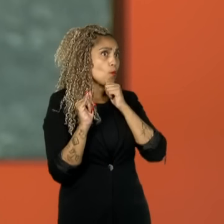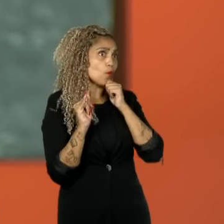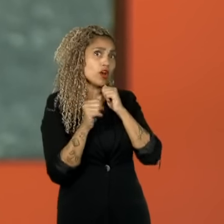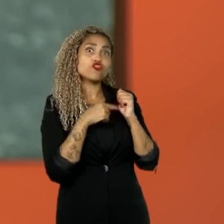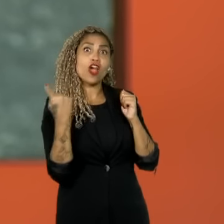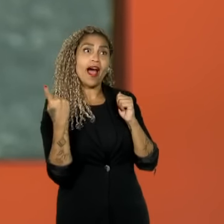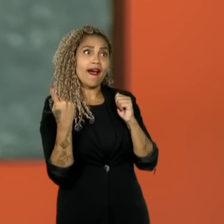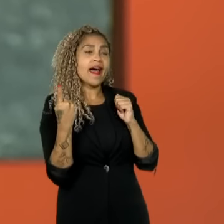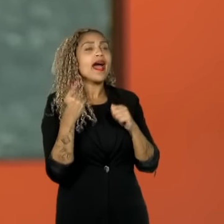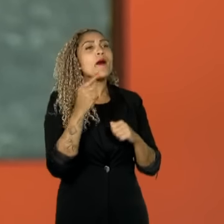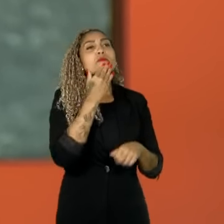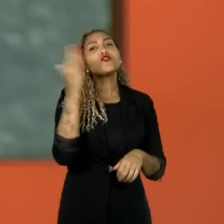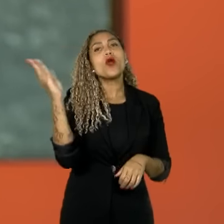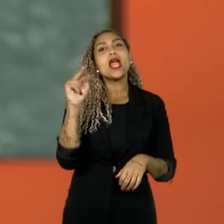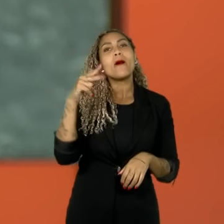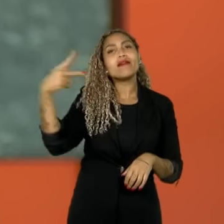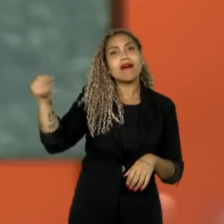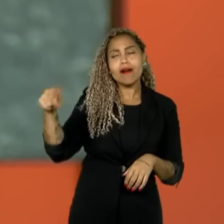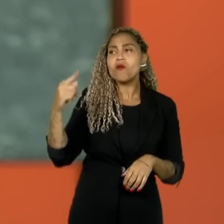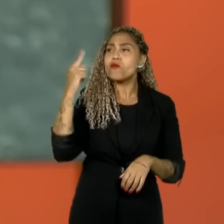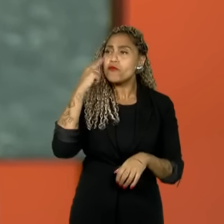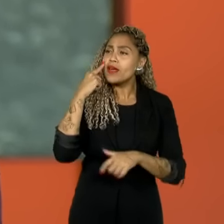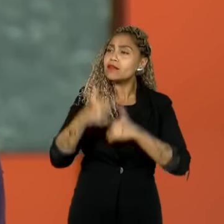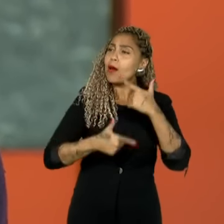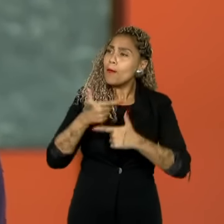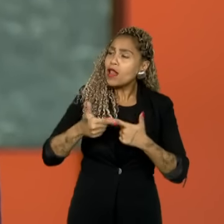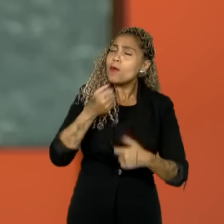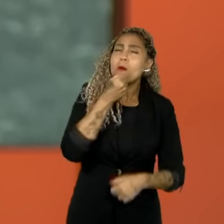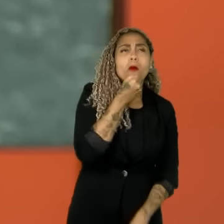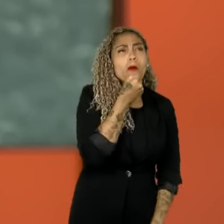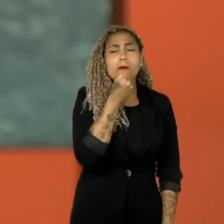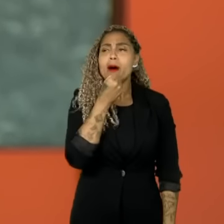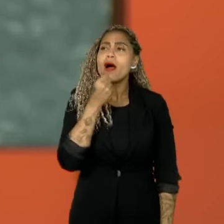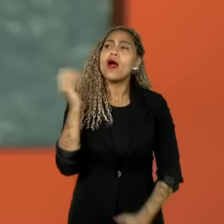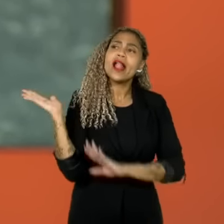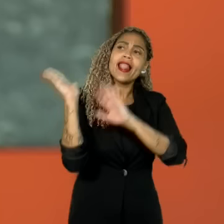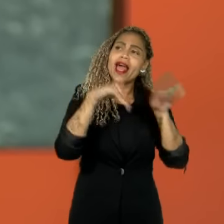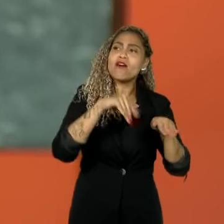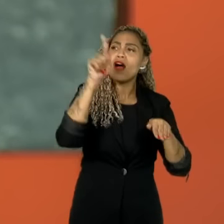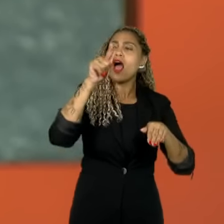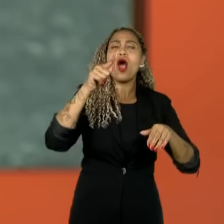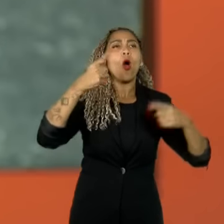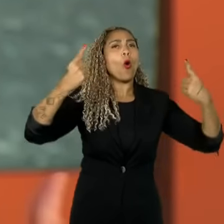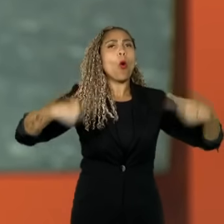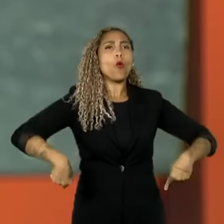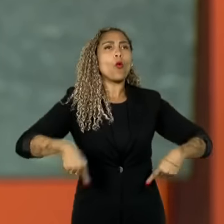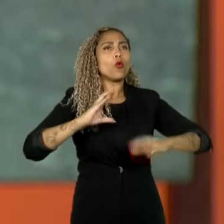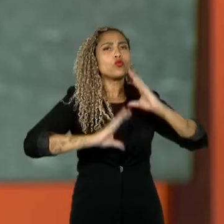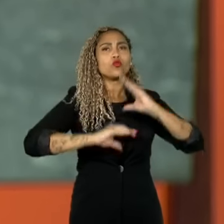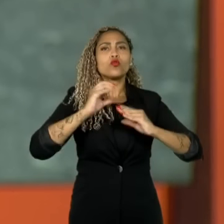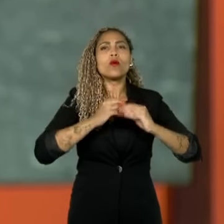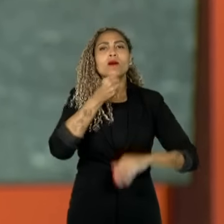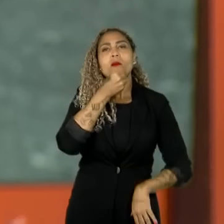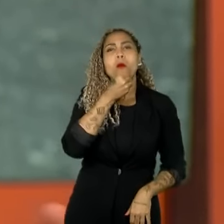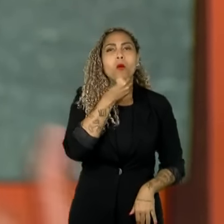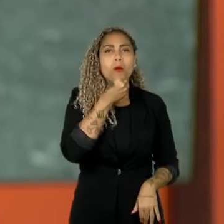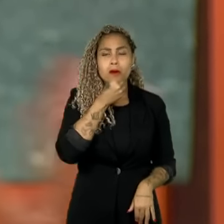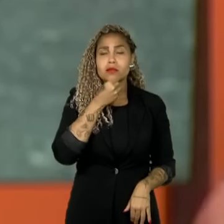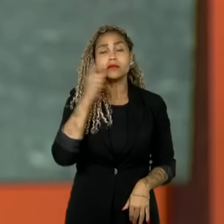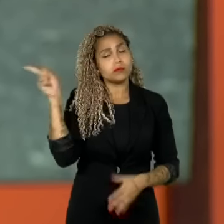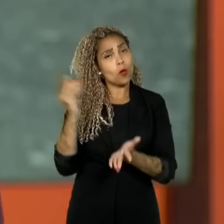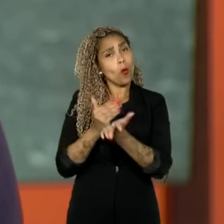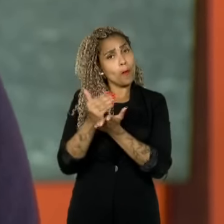para que nós possamos desenvolver algum trabalho, eu vou te levar para participar de concurso de calouros. Então, a carreira profissional da Clara se